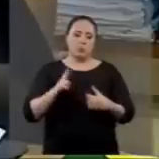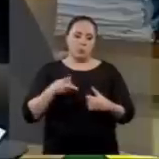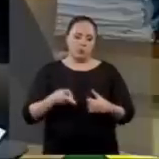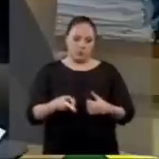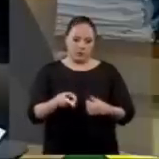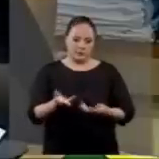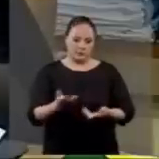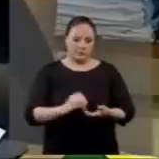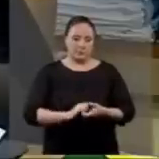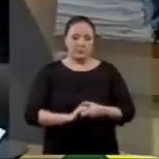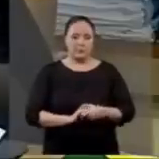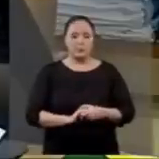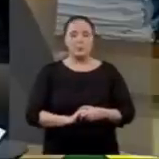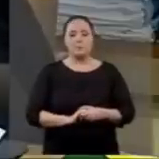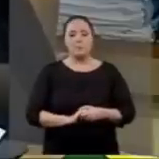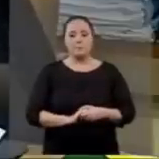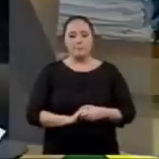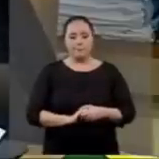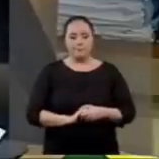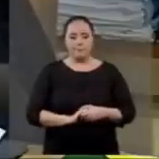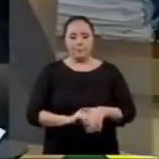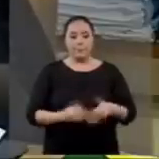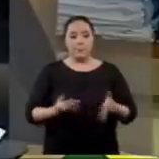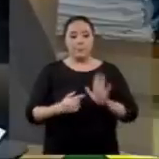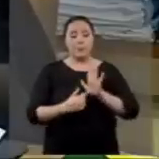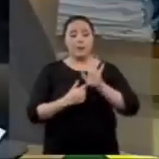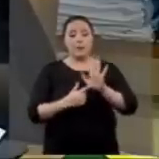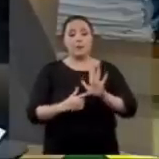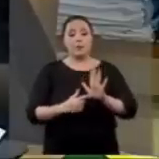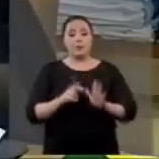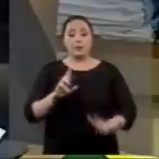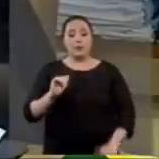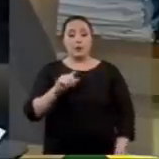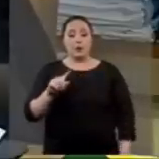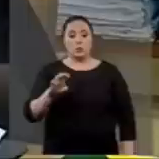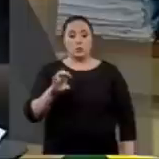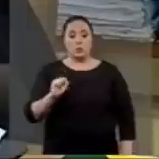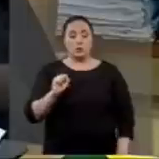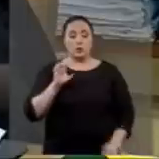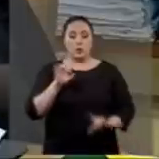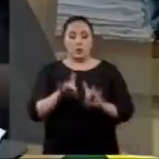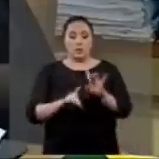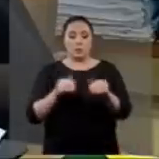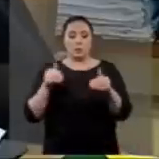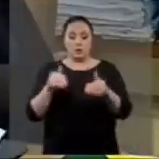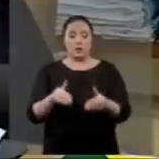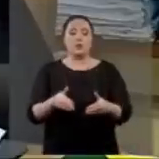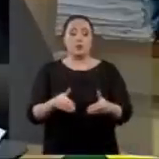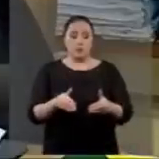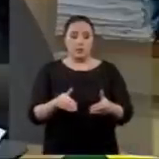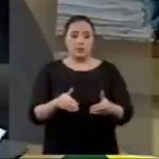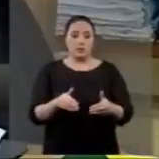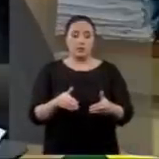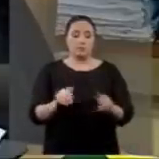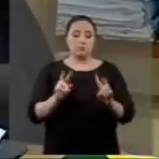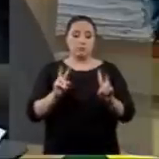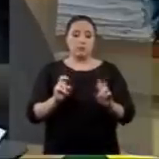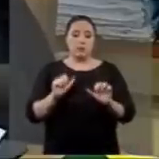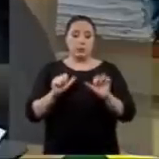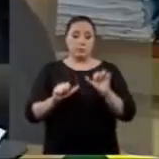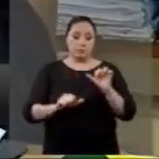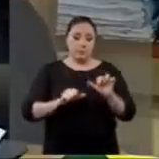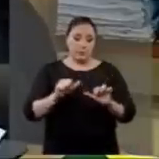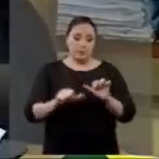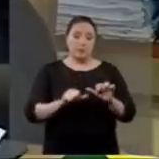Agora, apontam-se razões específicas quanto a própria mudança na